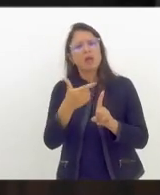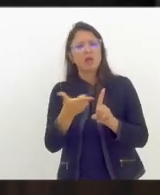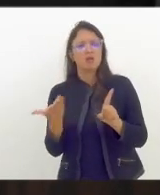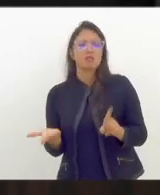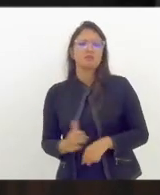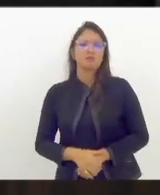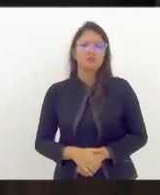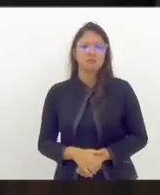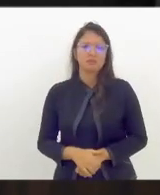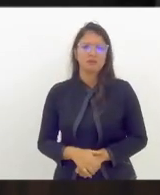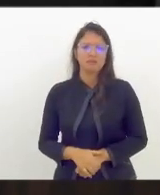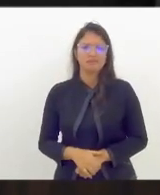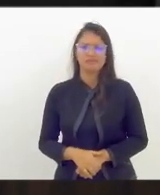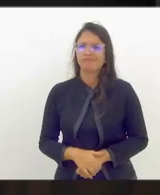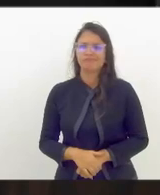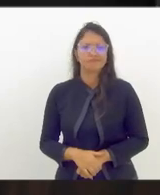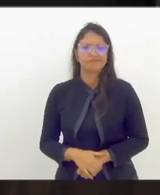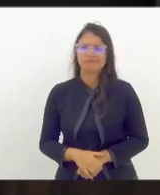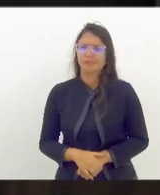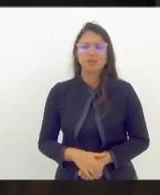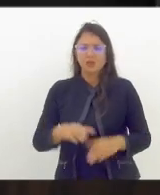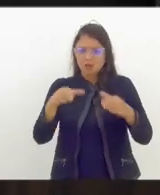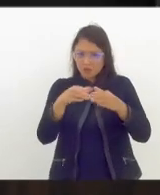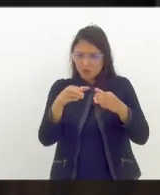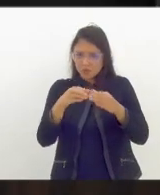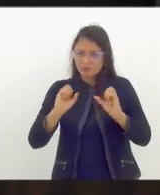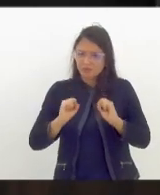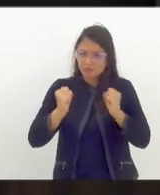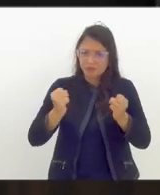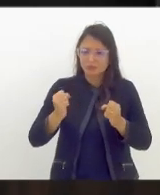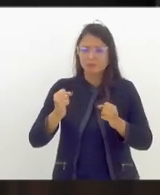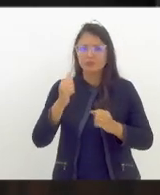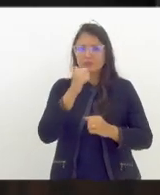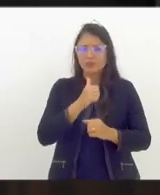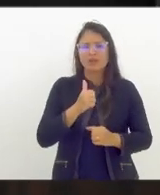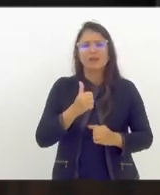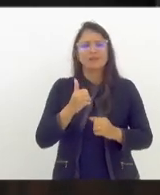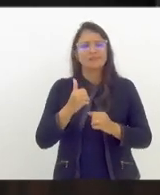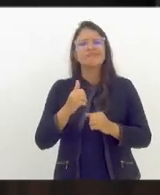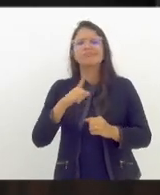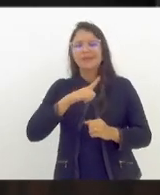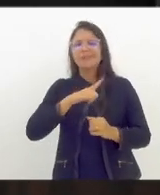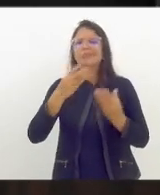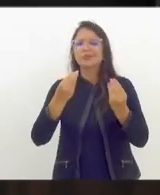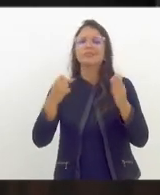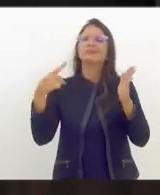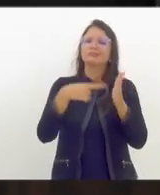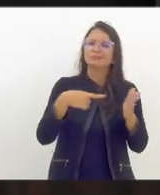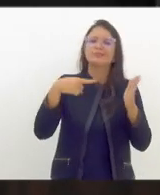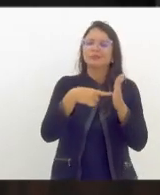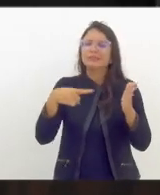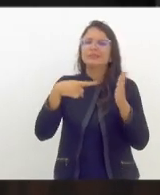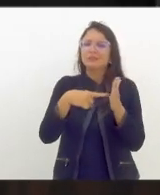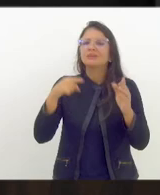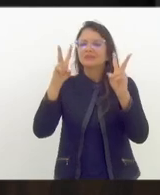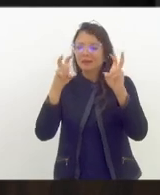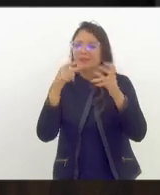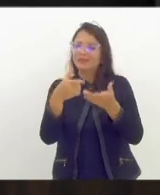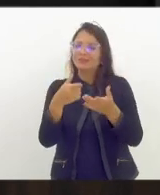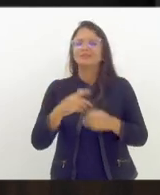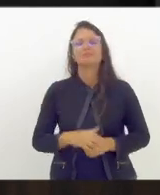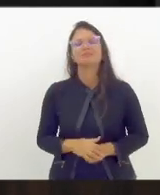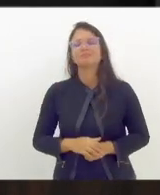estruturas, em especial na Comissão de Defesa da Mulher. A gente recebe muitas dessas denúncias e a gente sabe o quanto que isso